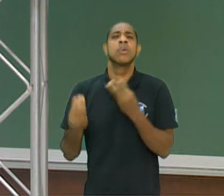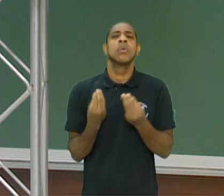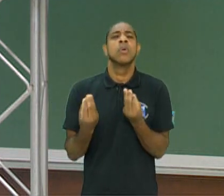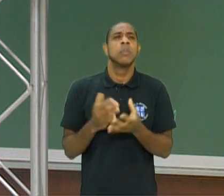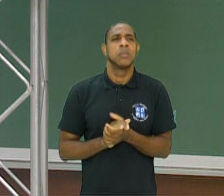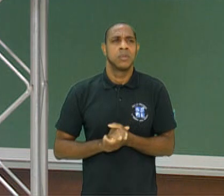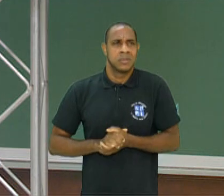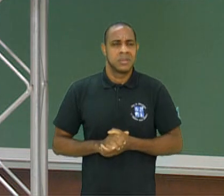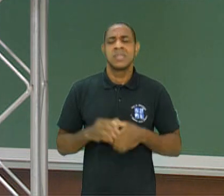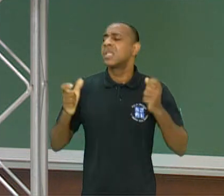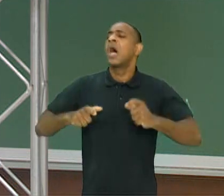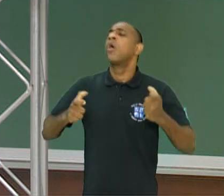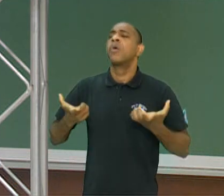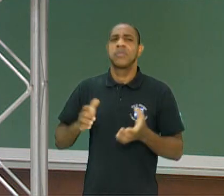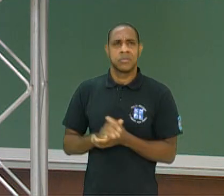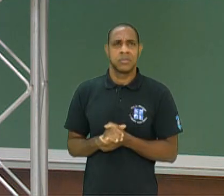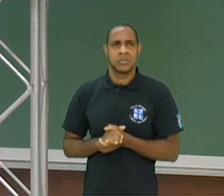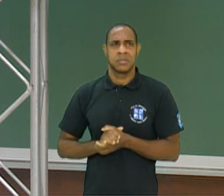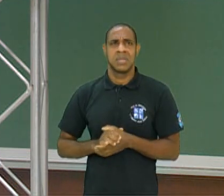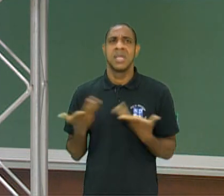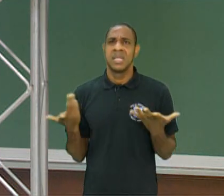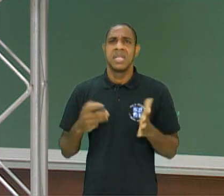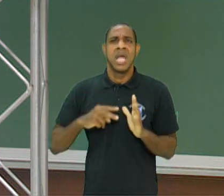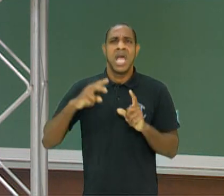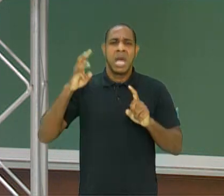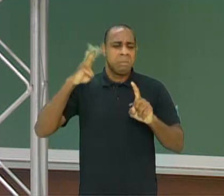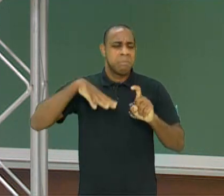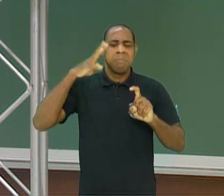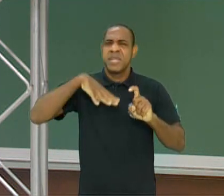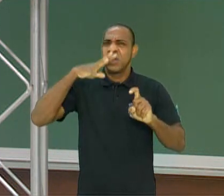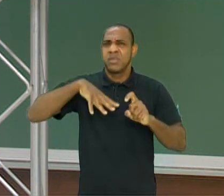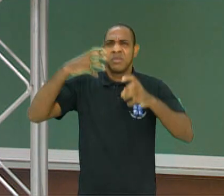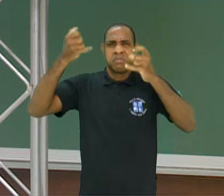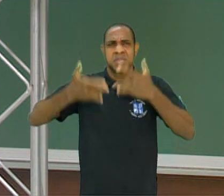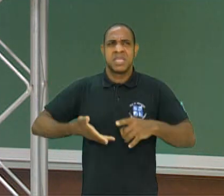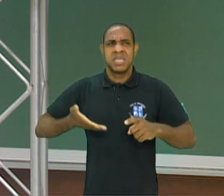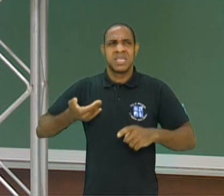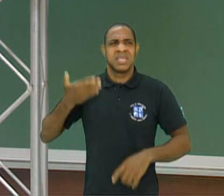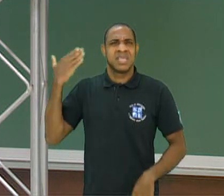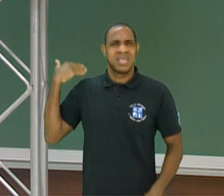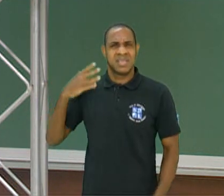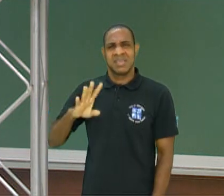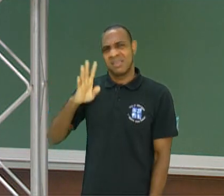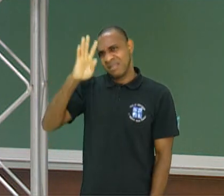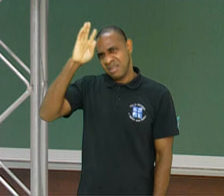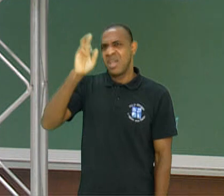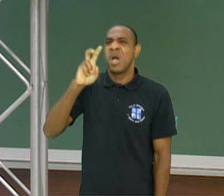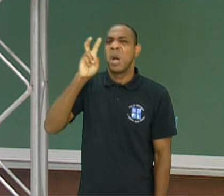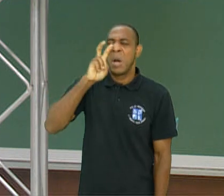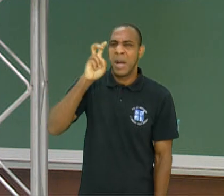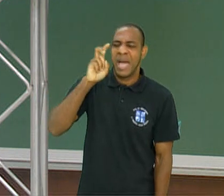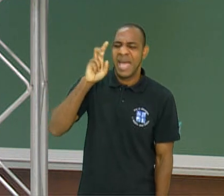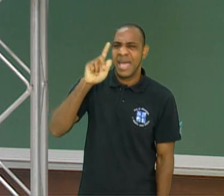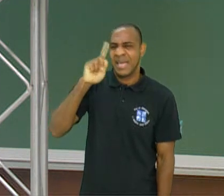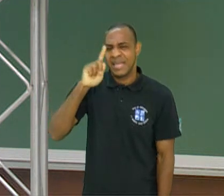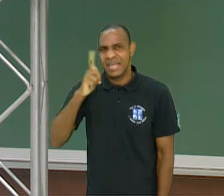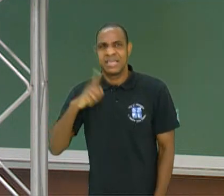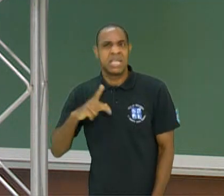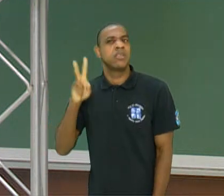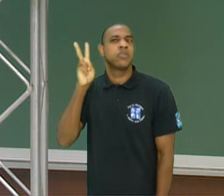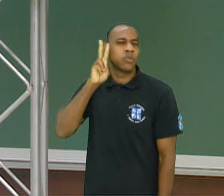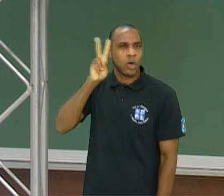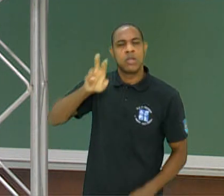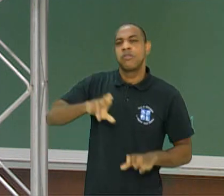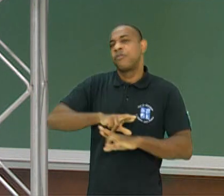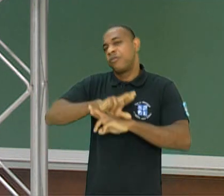explicação aqui, uma das, inclusive, nas mitologias que tem por aí, a mitologia romana e a grega, por exemplo, elas têm histórias diferentes